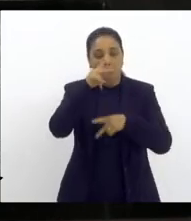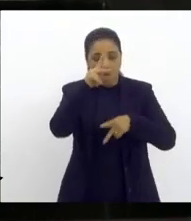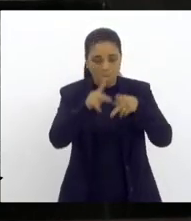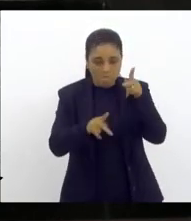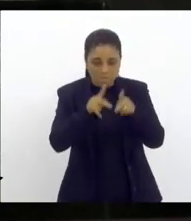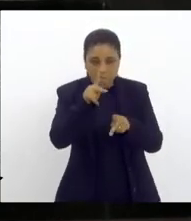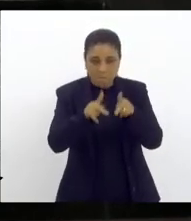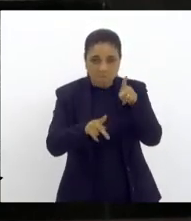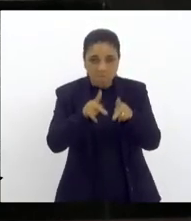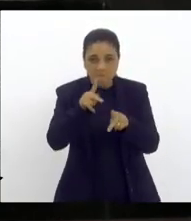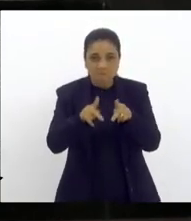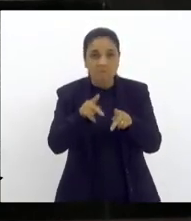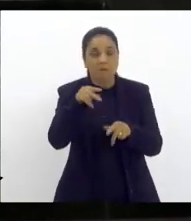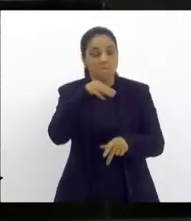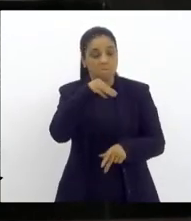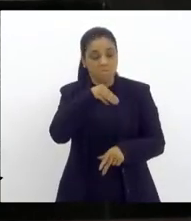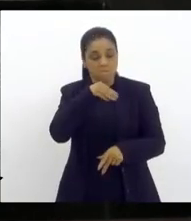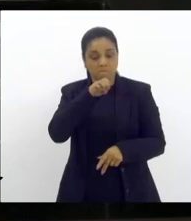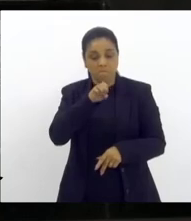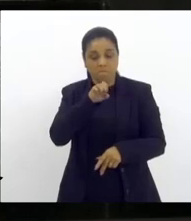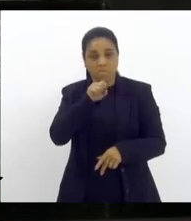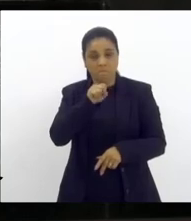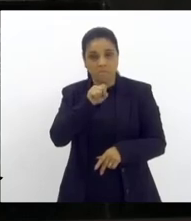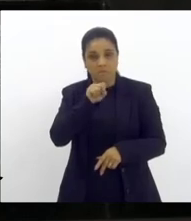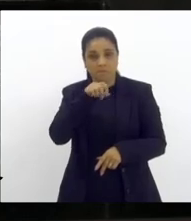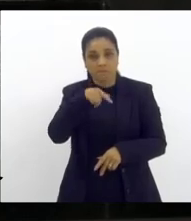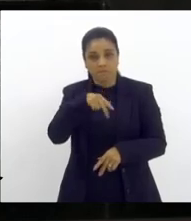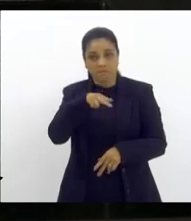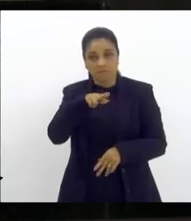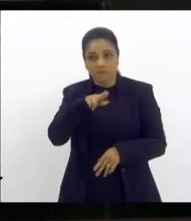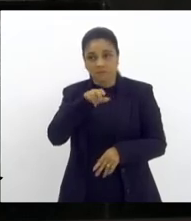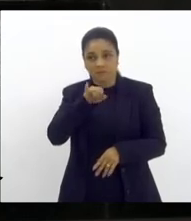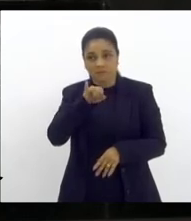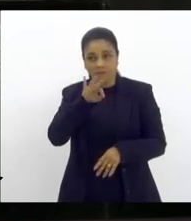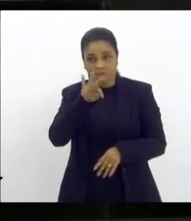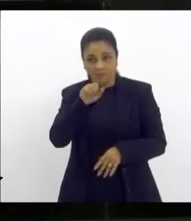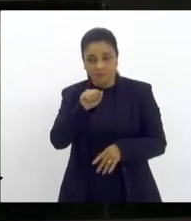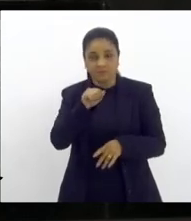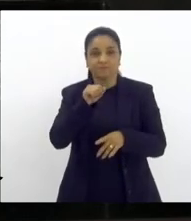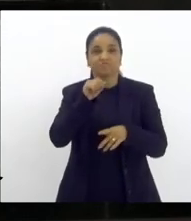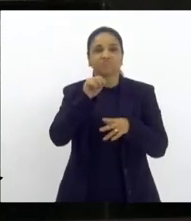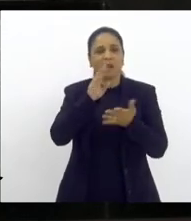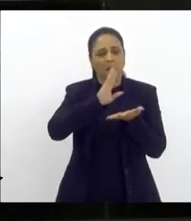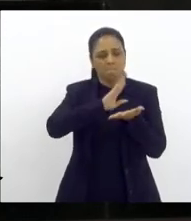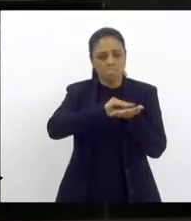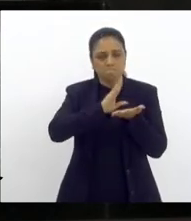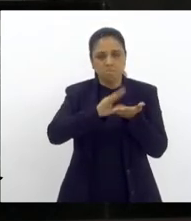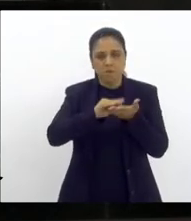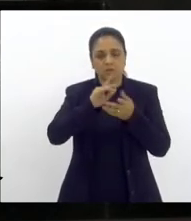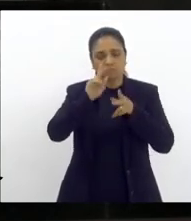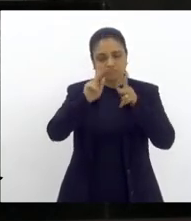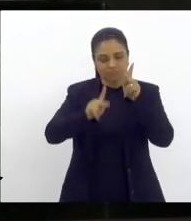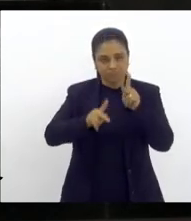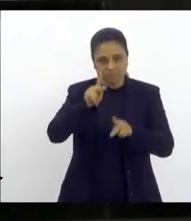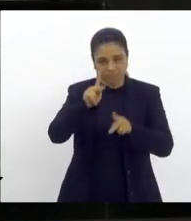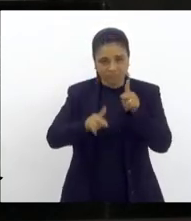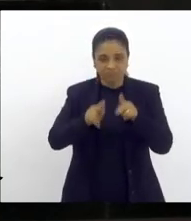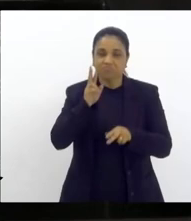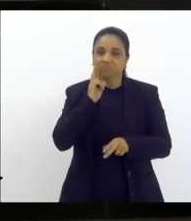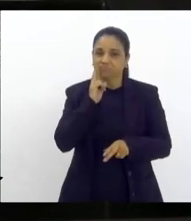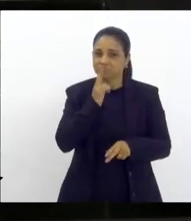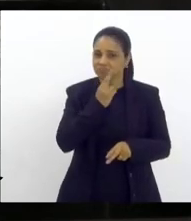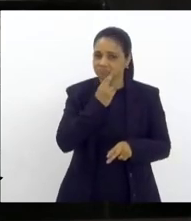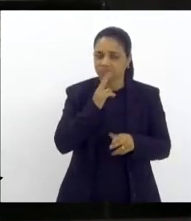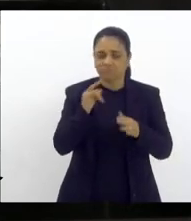lá de Mesquita que tem essa pauta do restaurante popular com uma ampla participação de